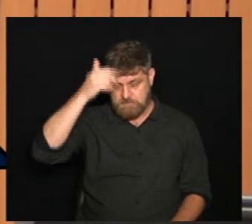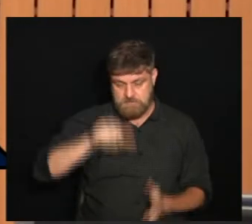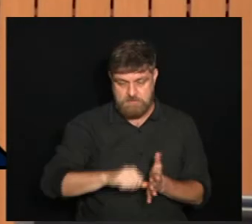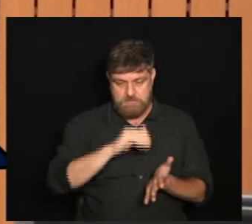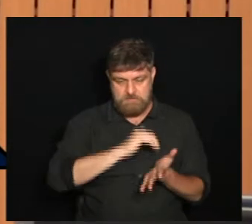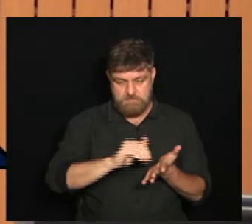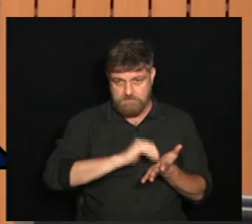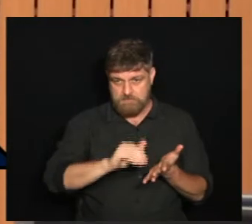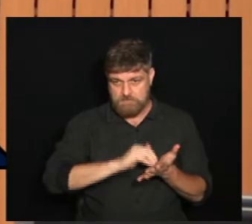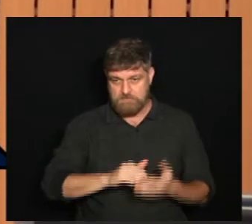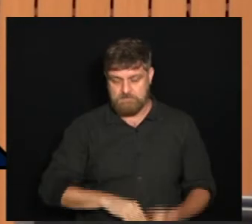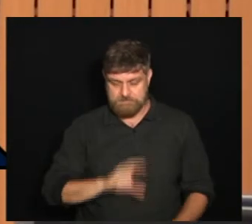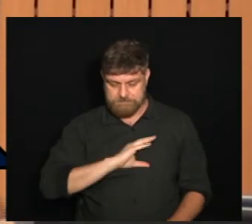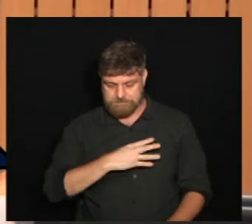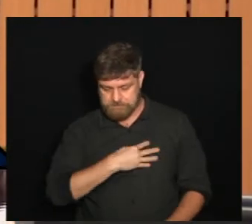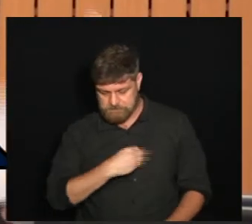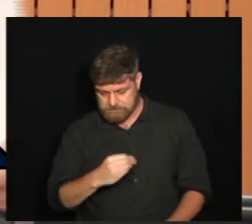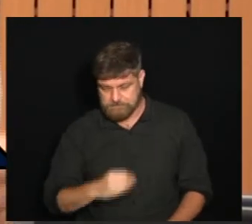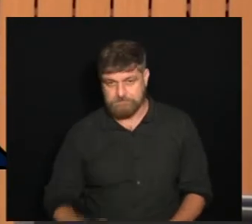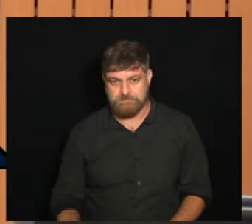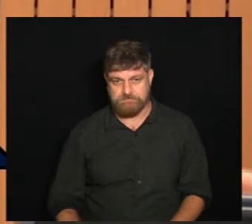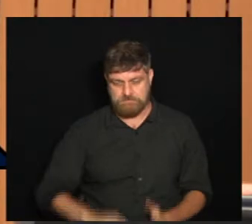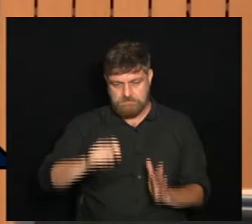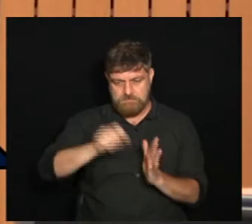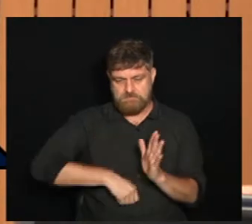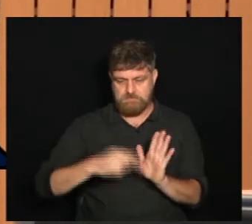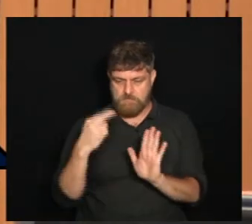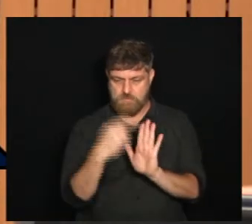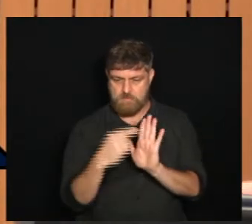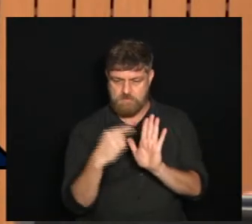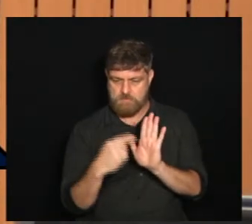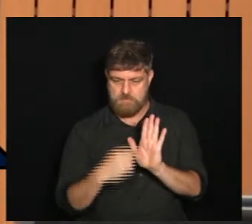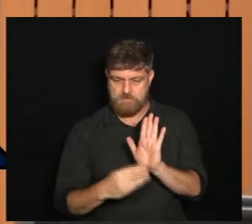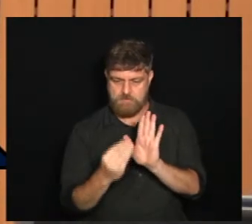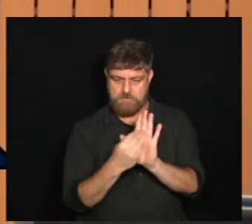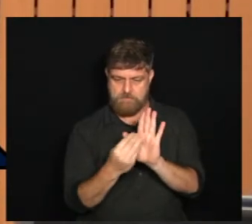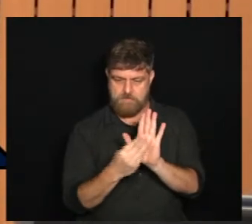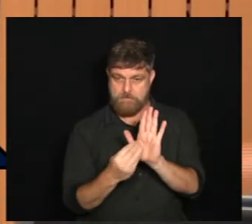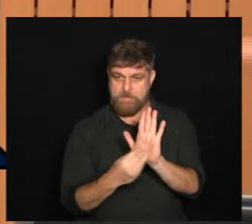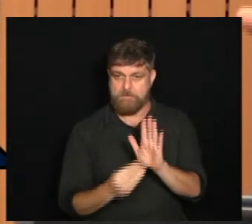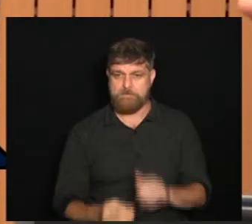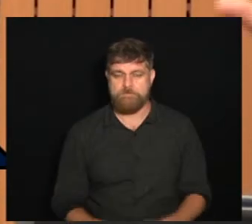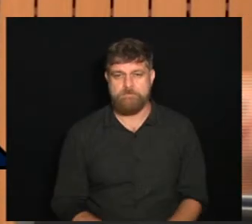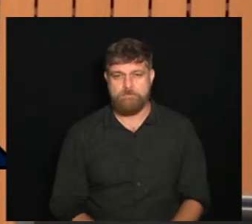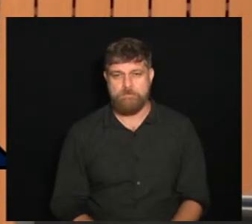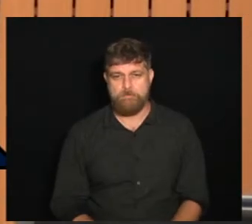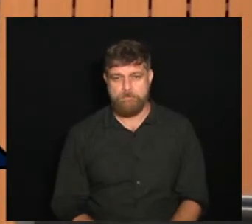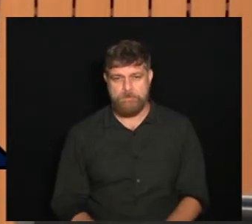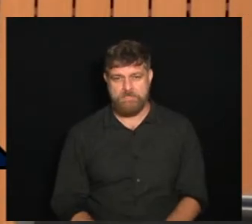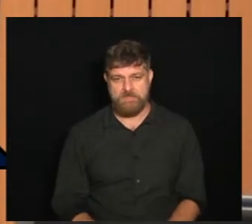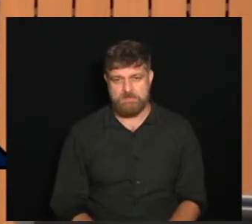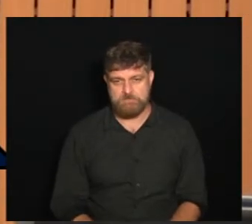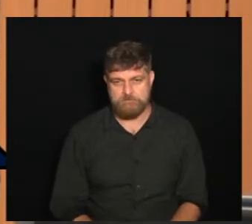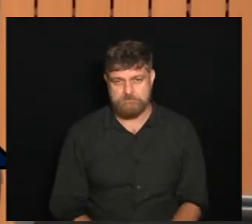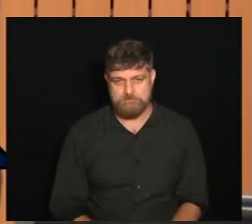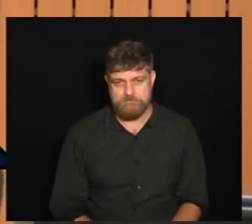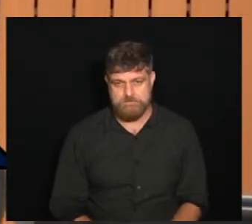secretário, Aparecido Campos Filho, segundo secretário. Consigno que não está assinado, que serão assinados ao término dessa